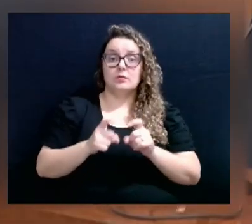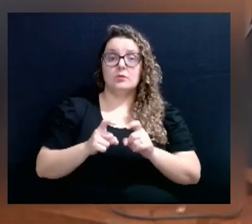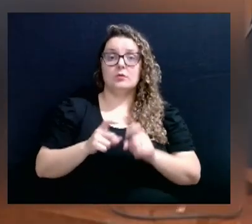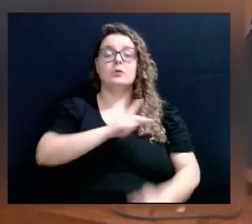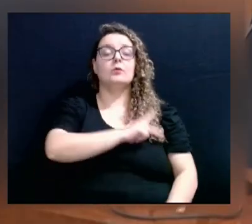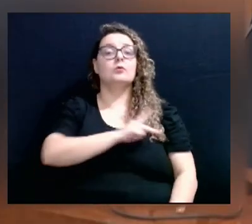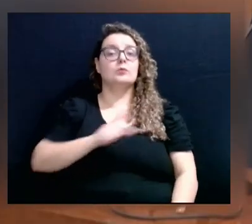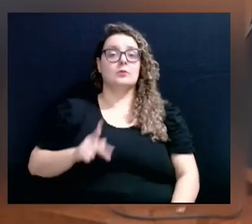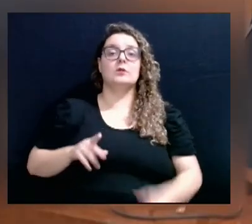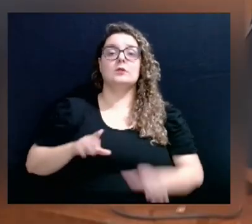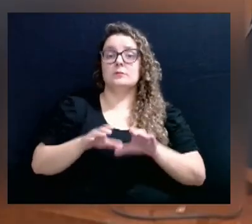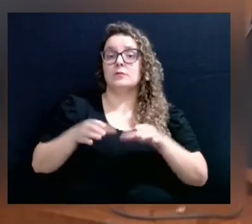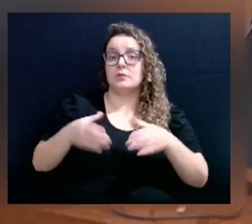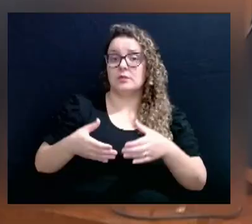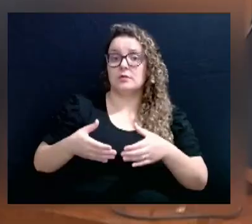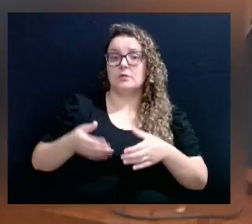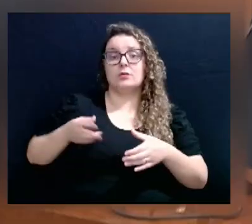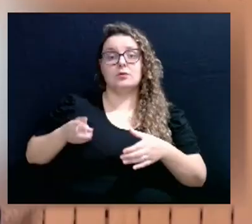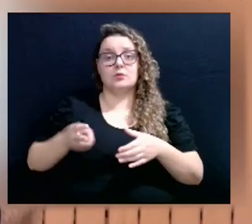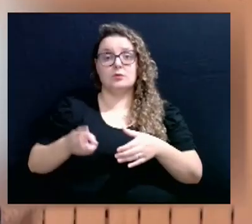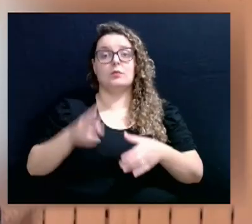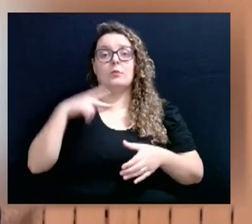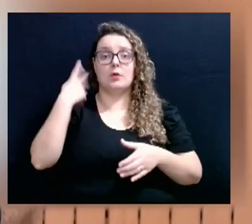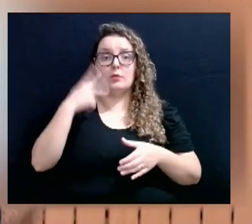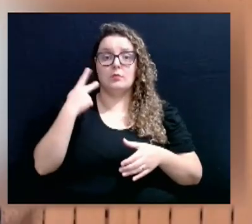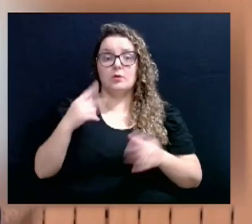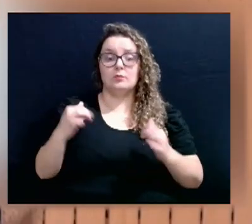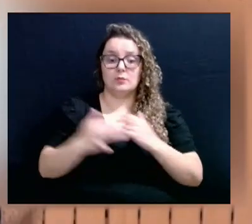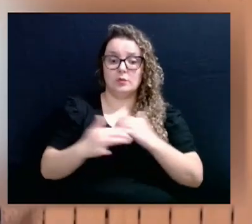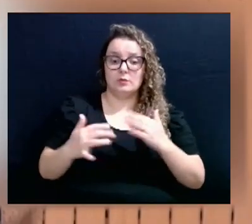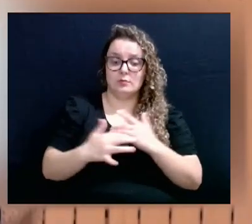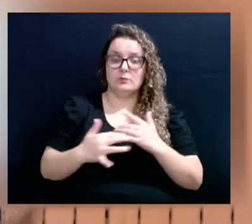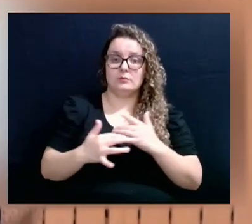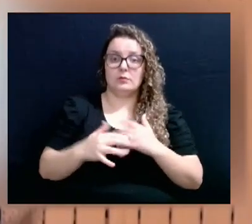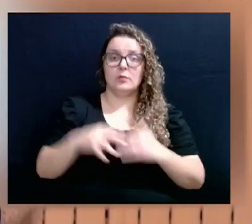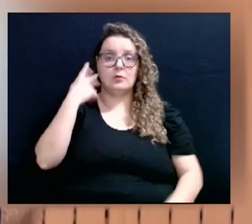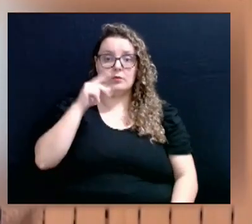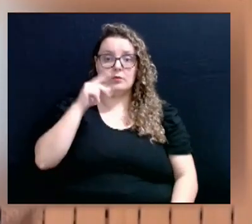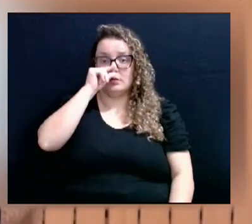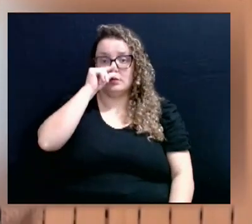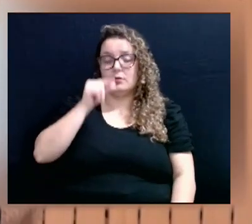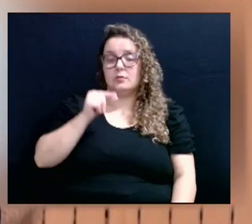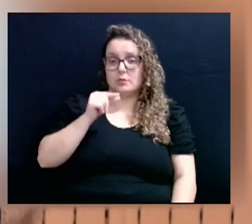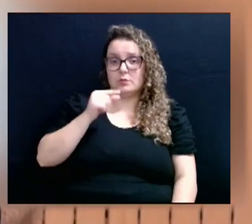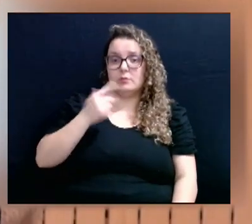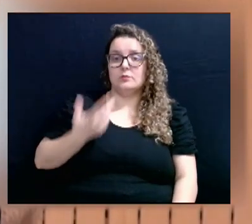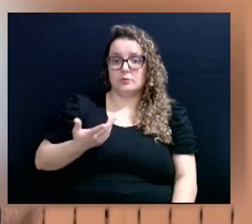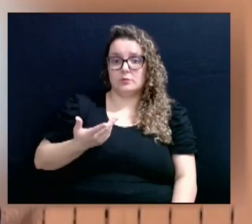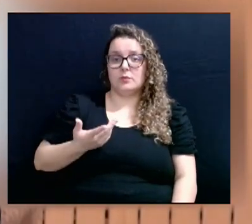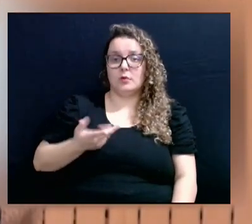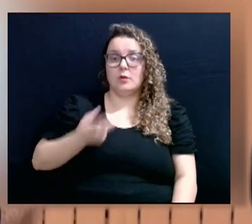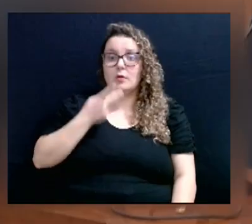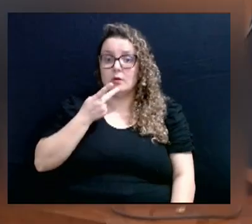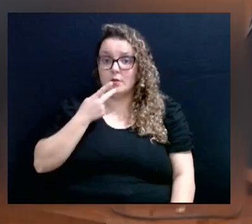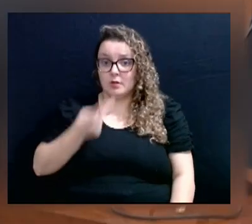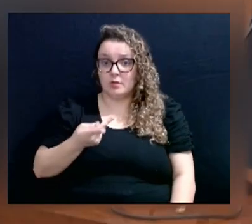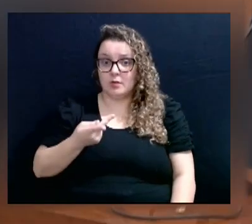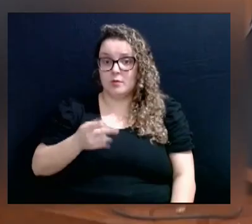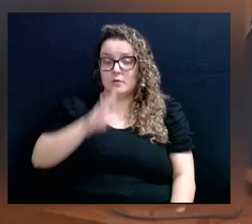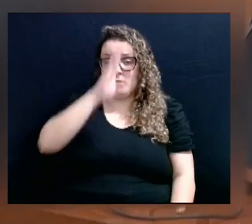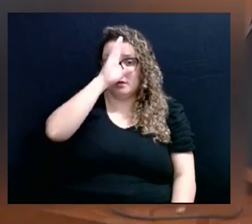Comissão Permanente de Política Urbana, vereador Arnaldo Salvetti, comentou os principais pontos